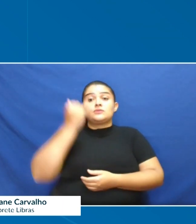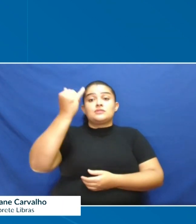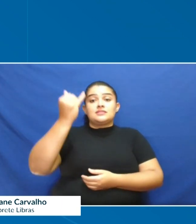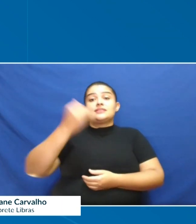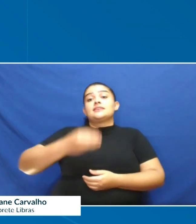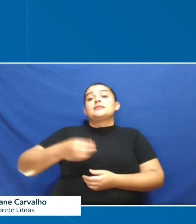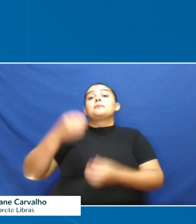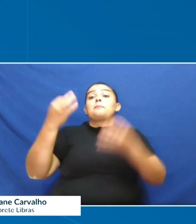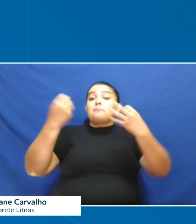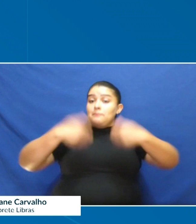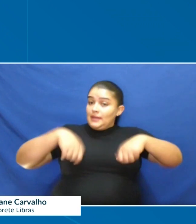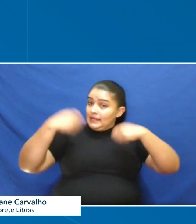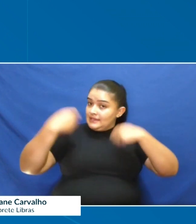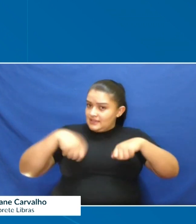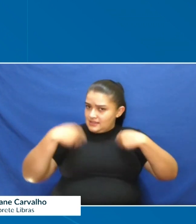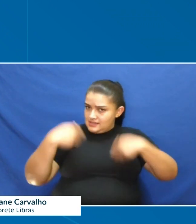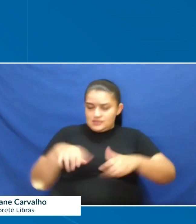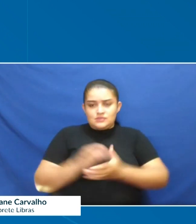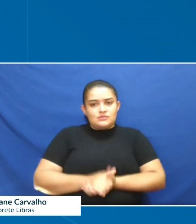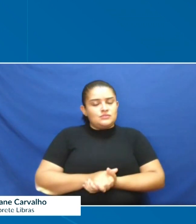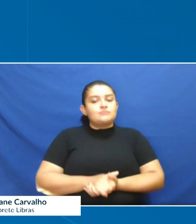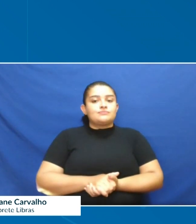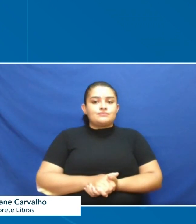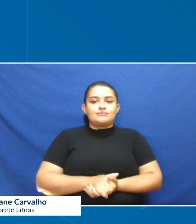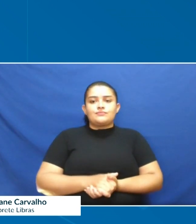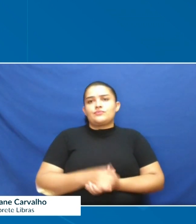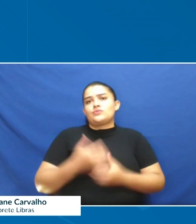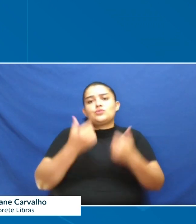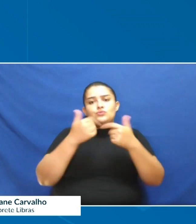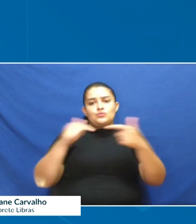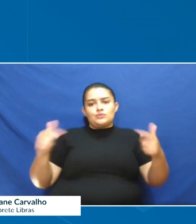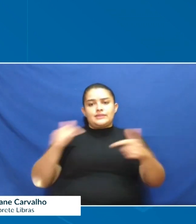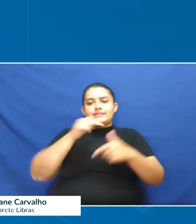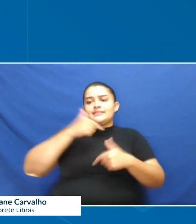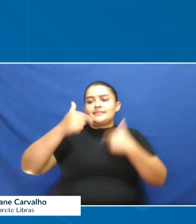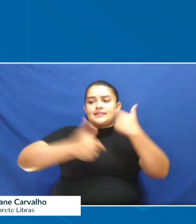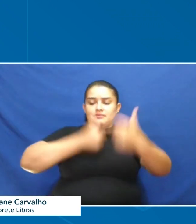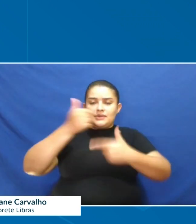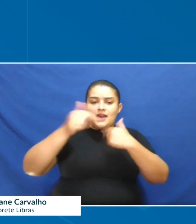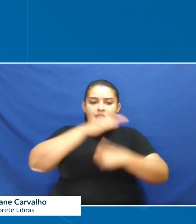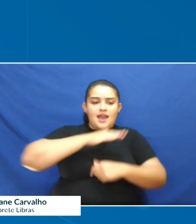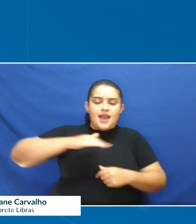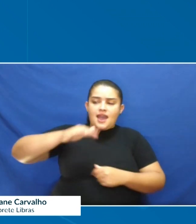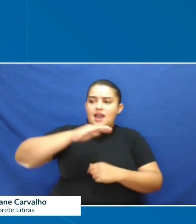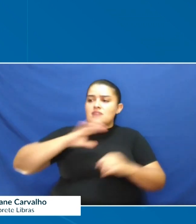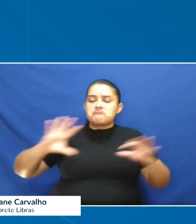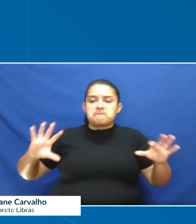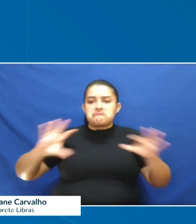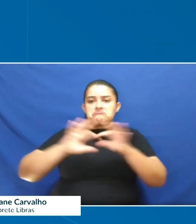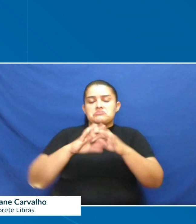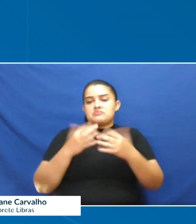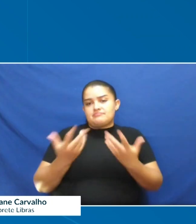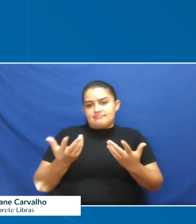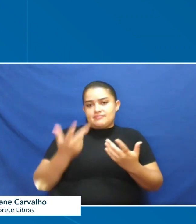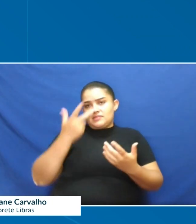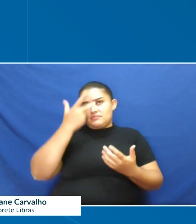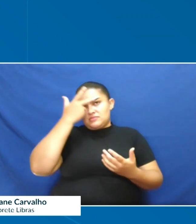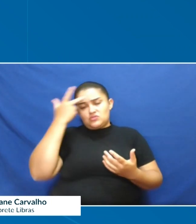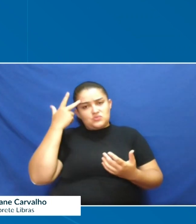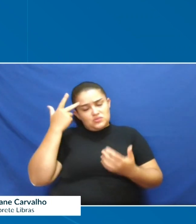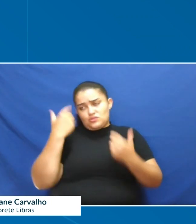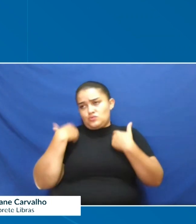necessário, que eu não tenho trabalhadores para todas as áreas. Por quê? Porque nem todo mundo quer trabalhar em